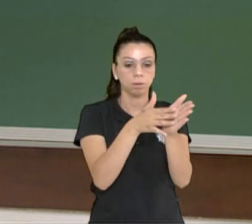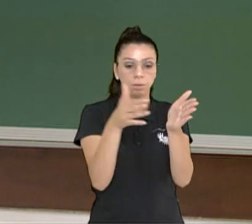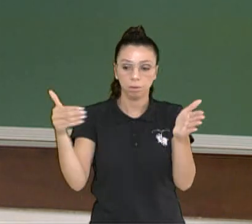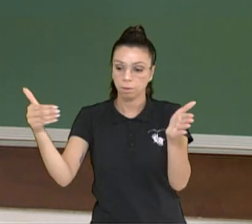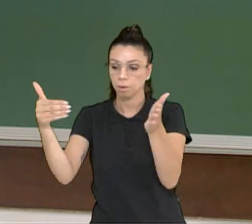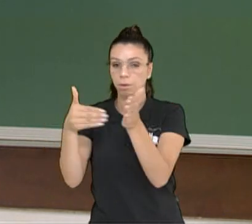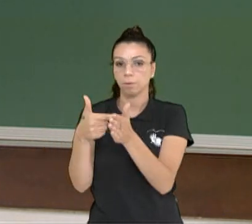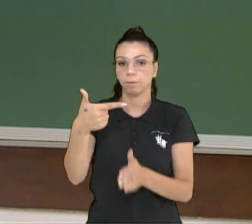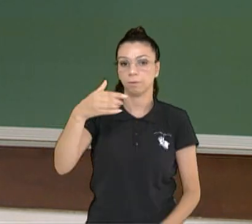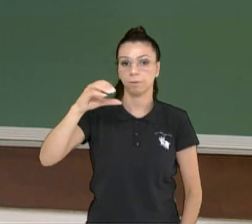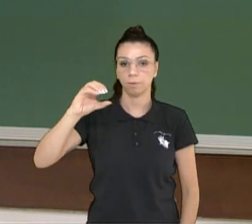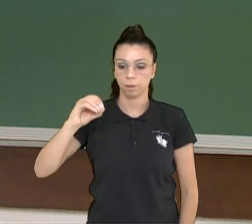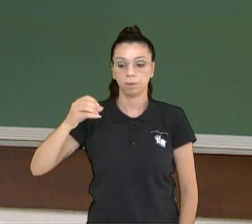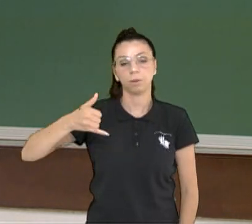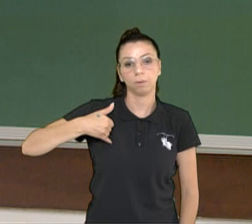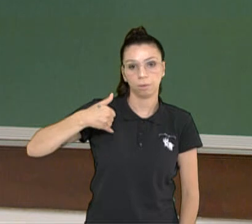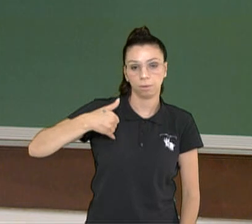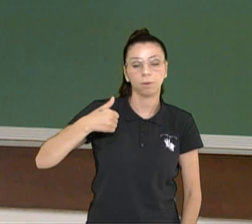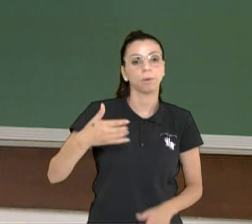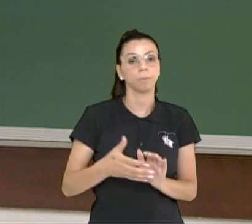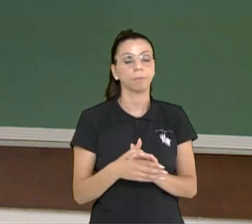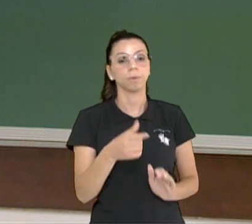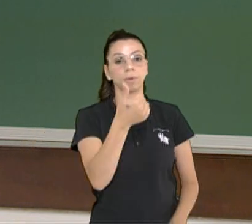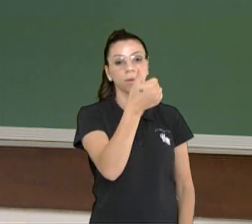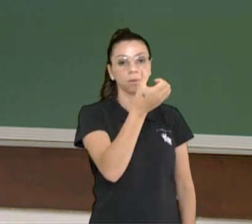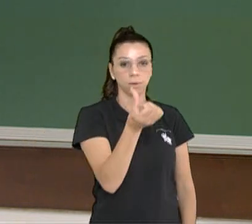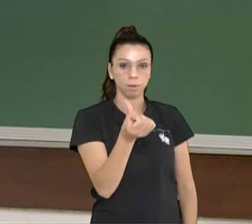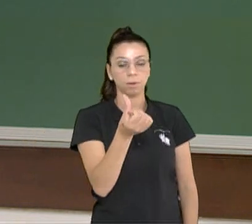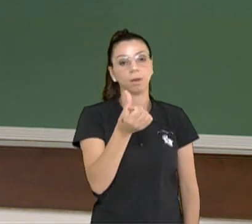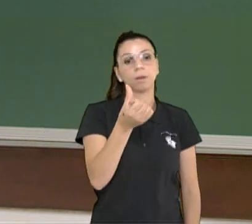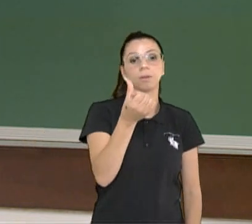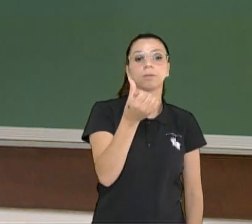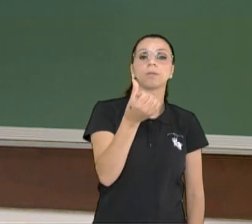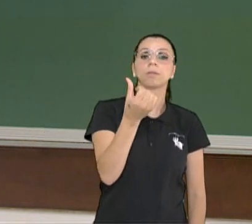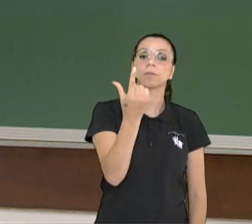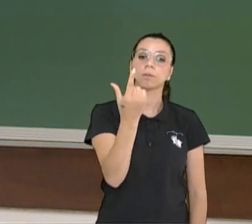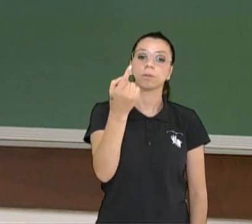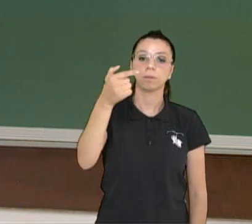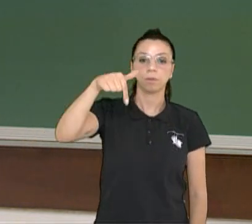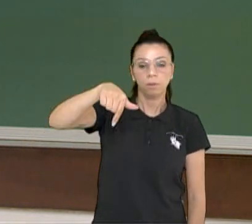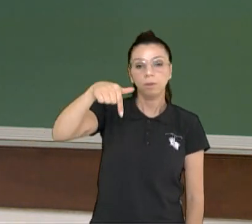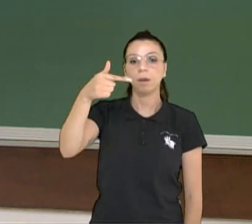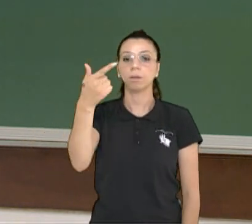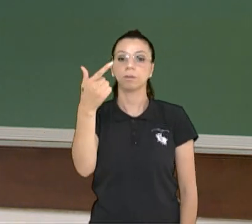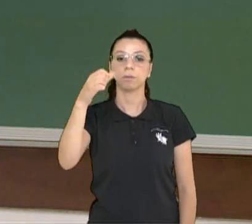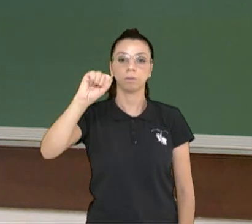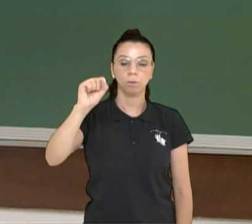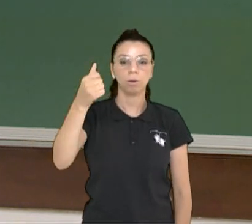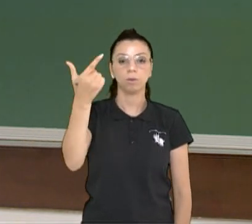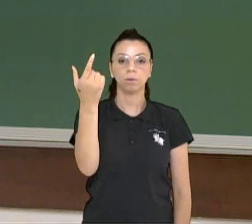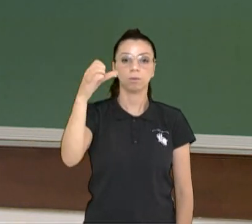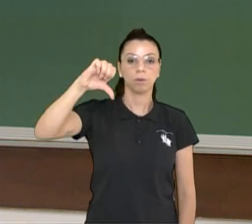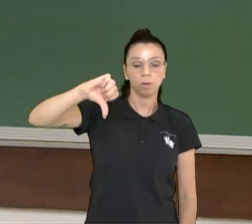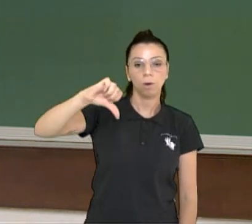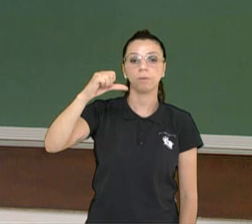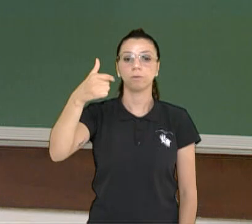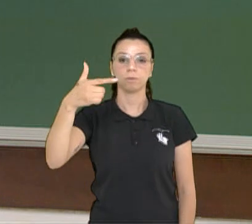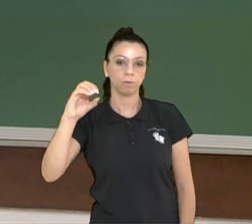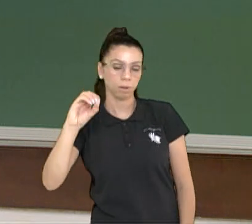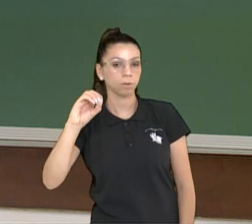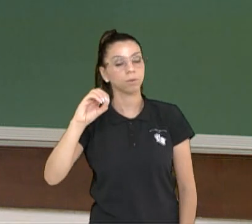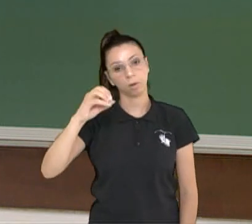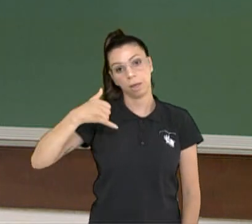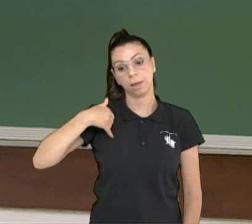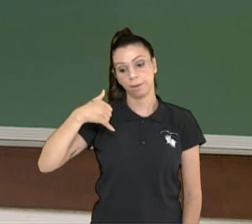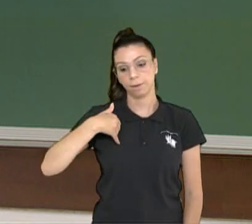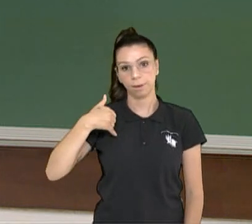Eu tenho 16, 17, 18, 19 e 20. Eu tenho 5 alunos em cada grupinho, ok? Então, 5 alunos não, 5